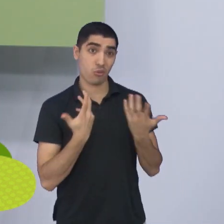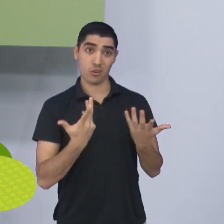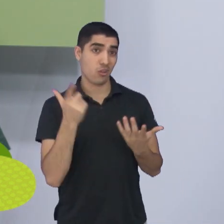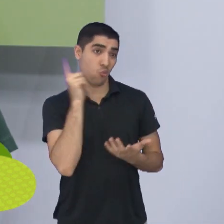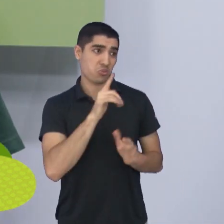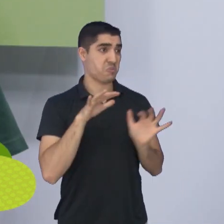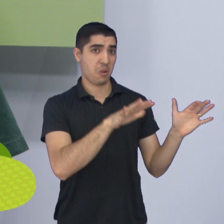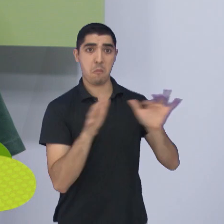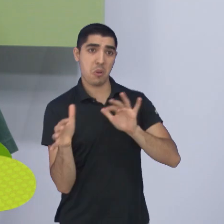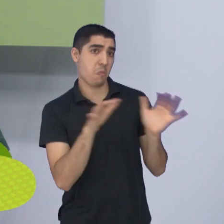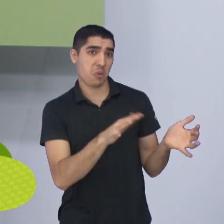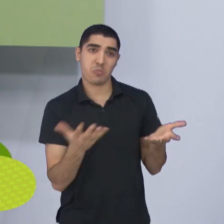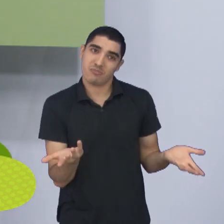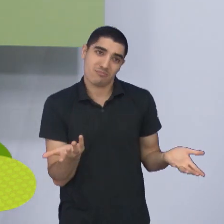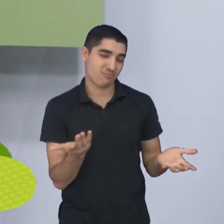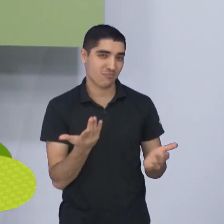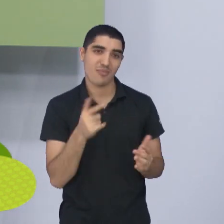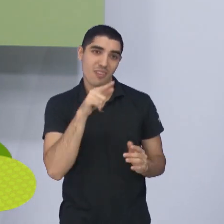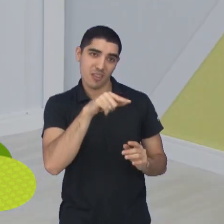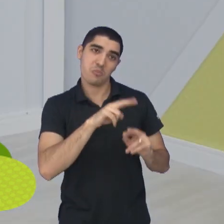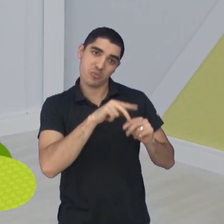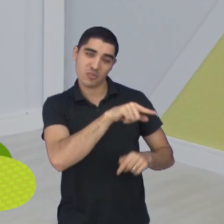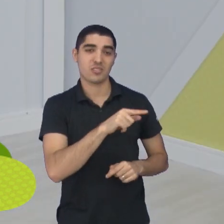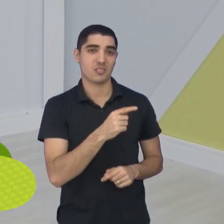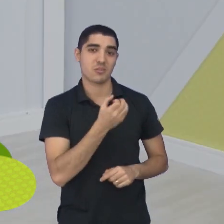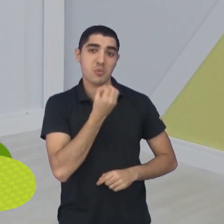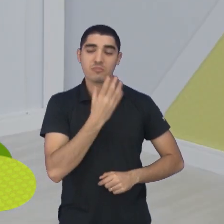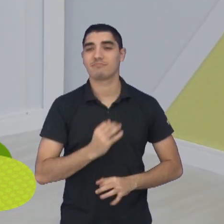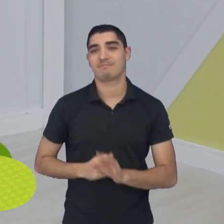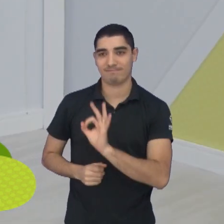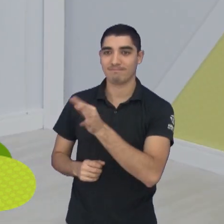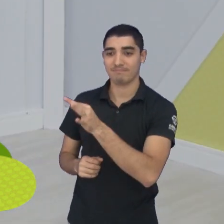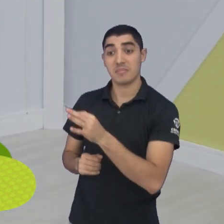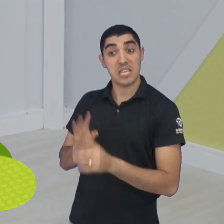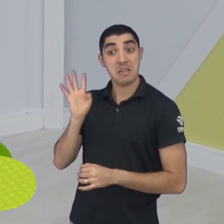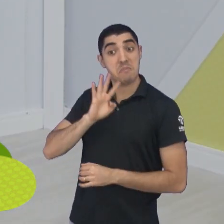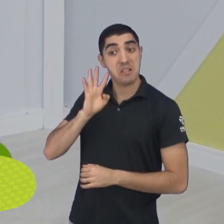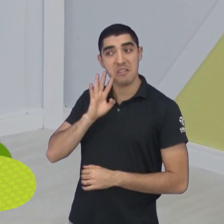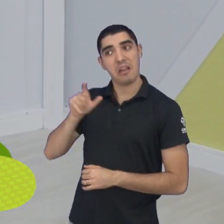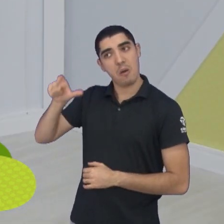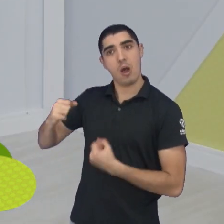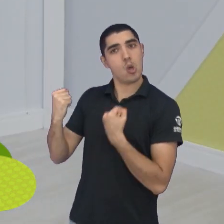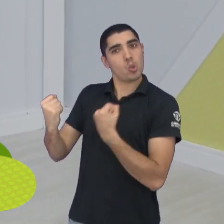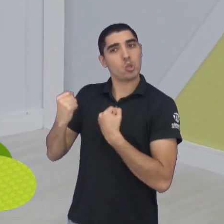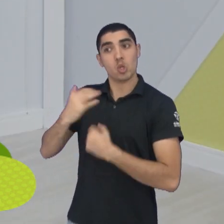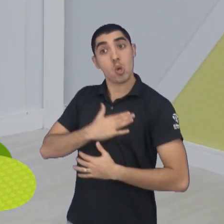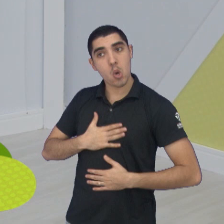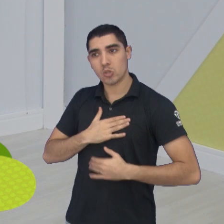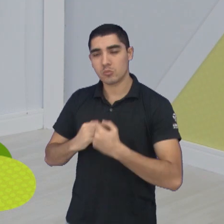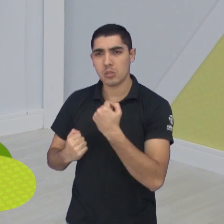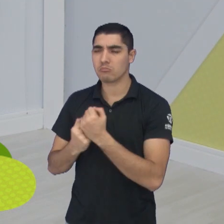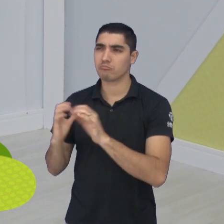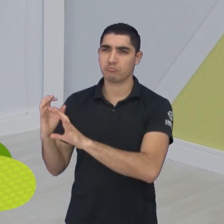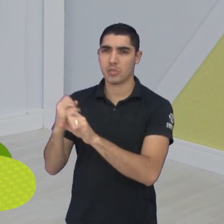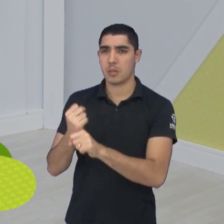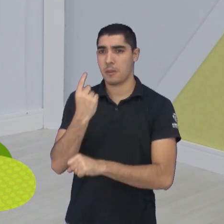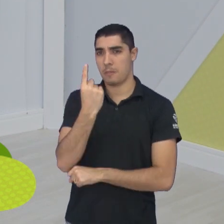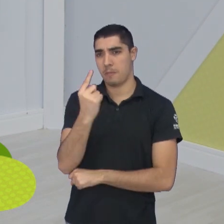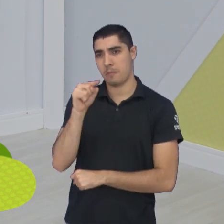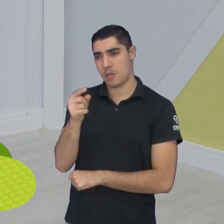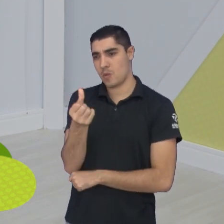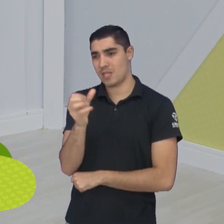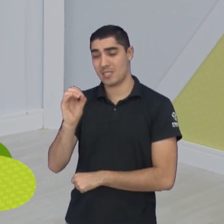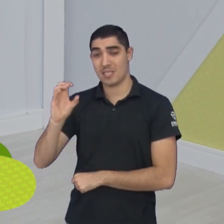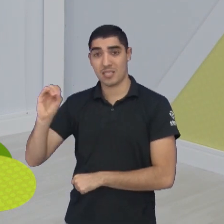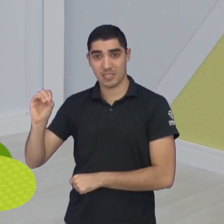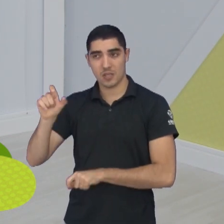gala e acabou segurando esse empate. Pois é, mas é legal da torcida ter apoiado, pouco mais de 1.600 torcedores foram ao